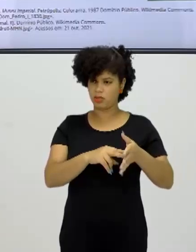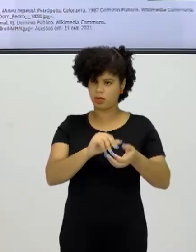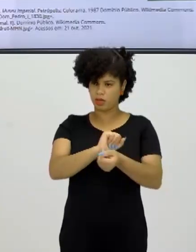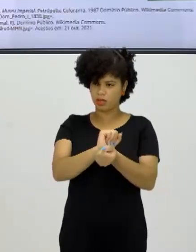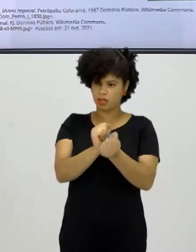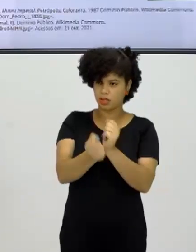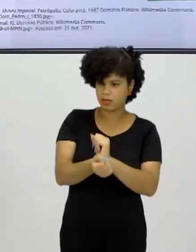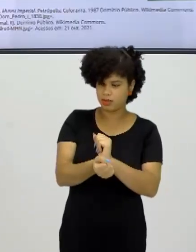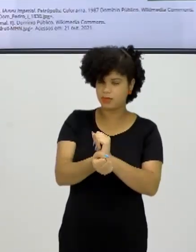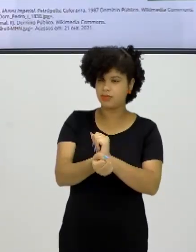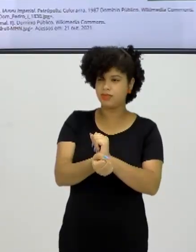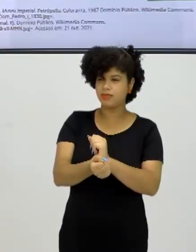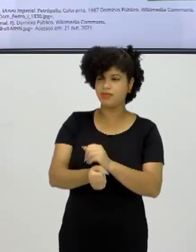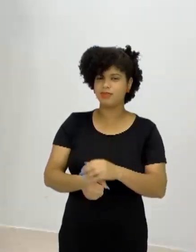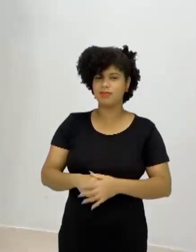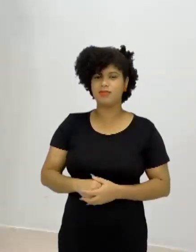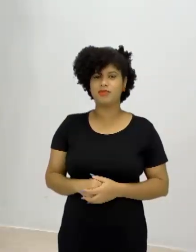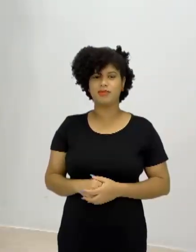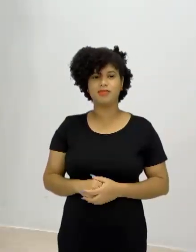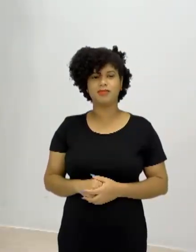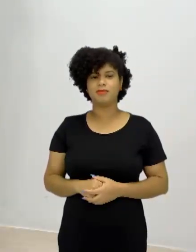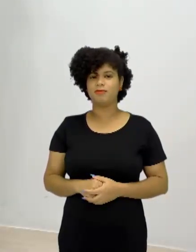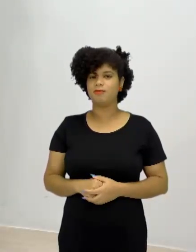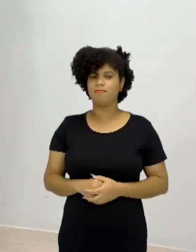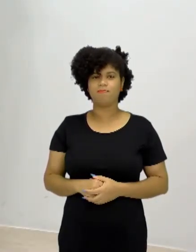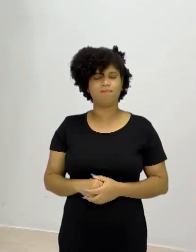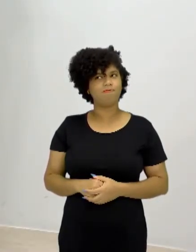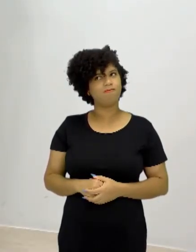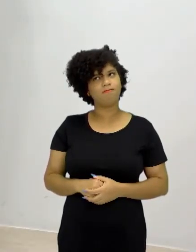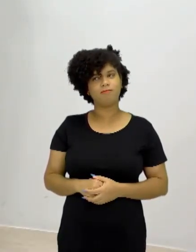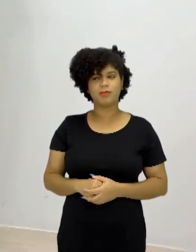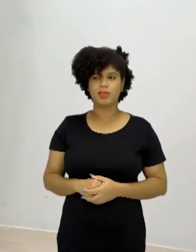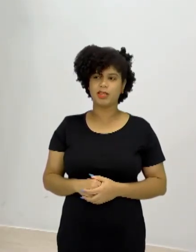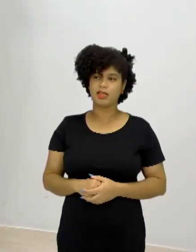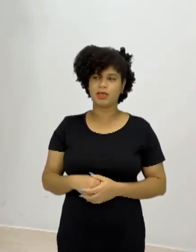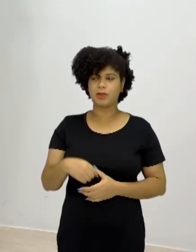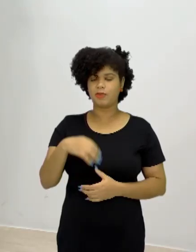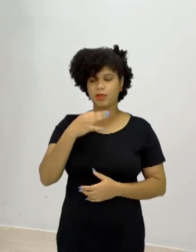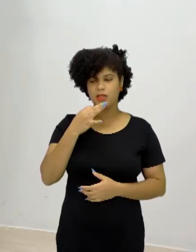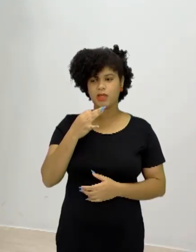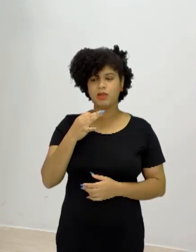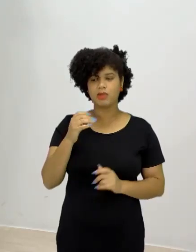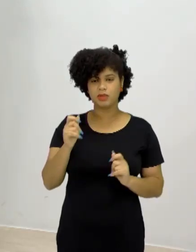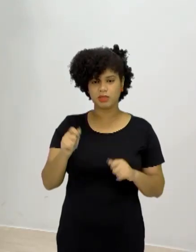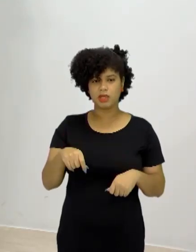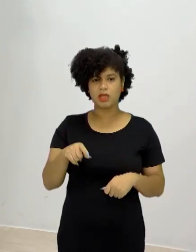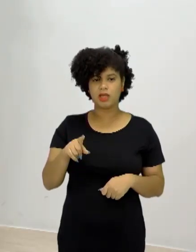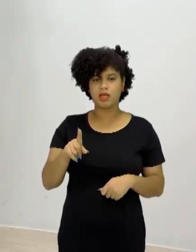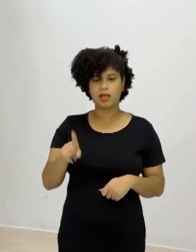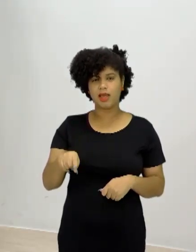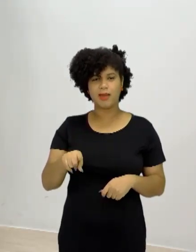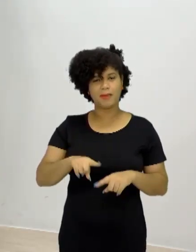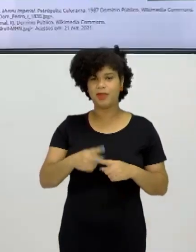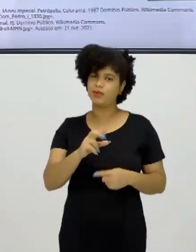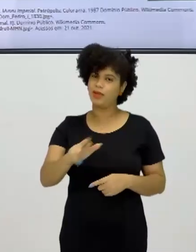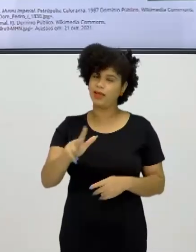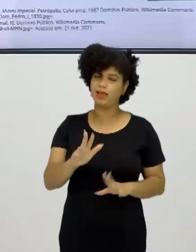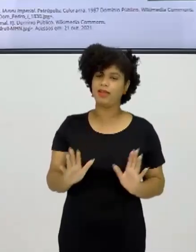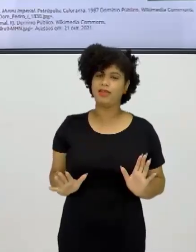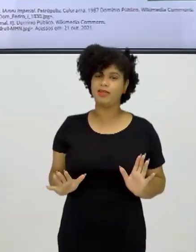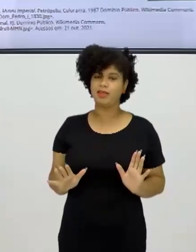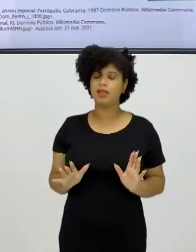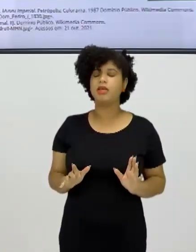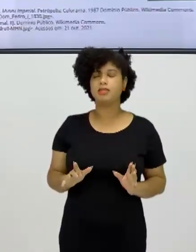sob o jugo da escravidão? Nesse ponto de vista, né? Que eu falei, pode estar, né? Mas não está. Mas não está. Ela